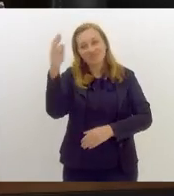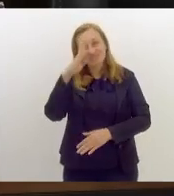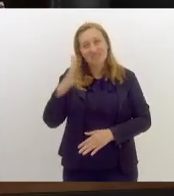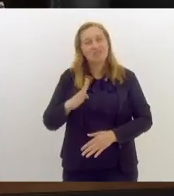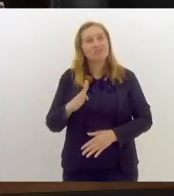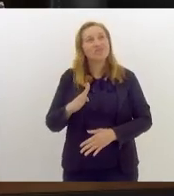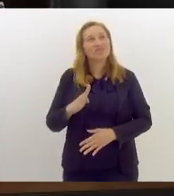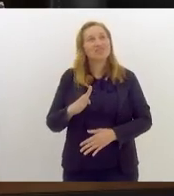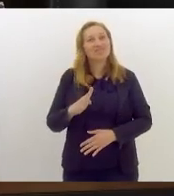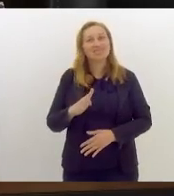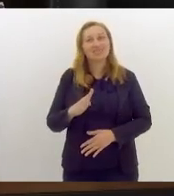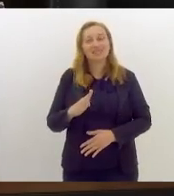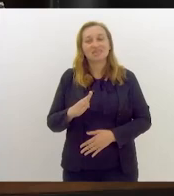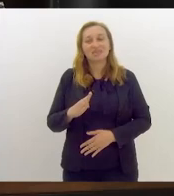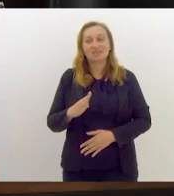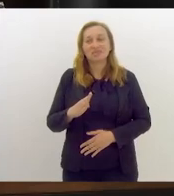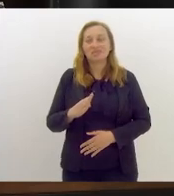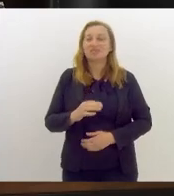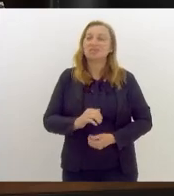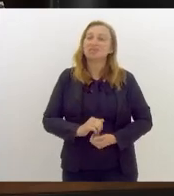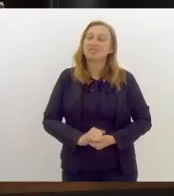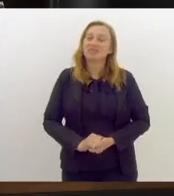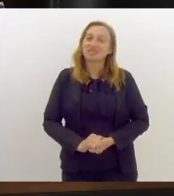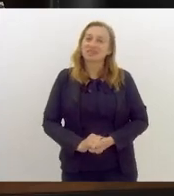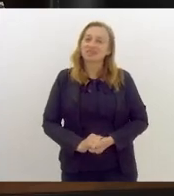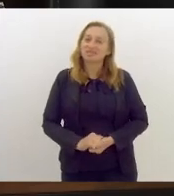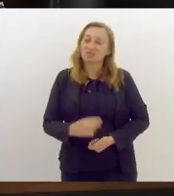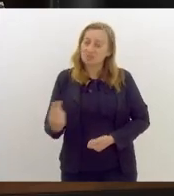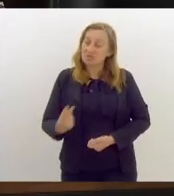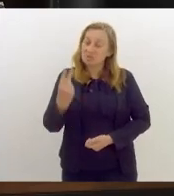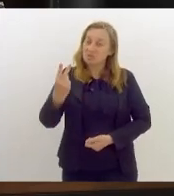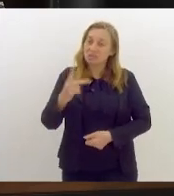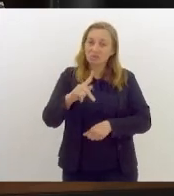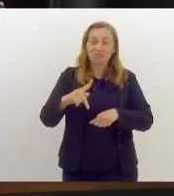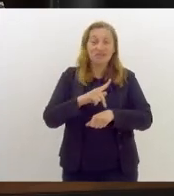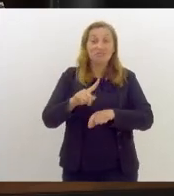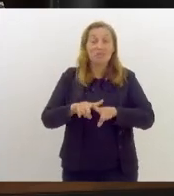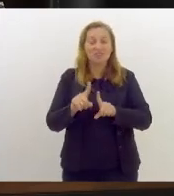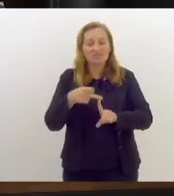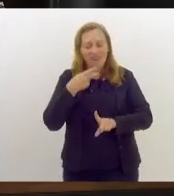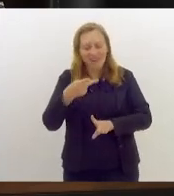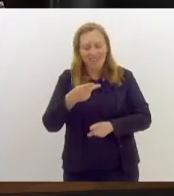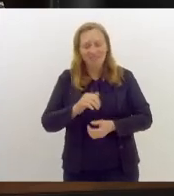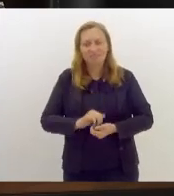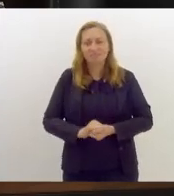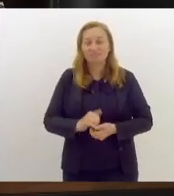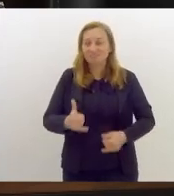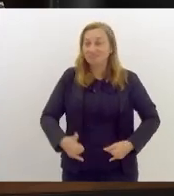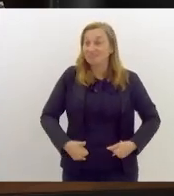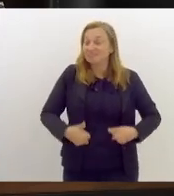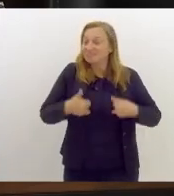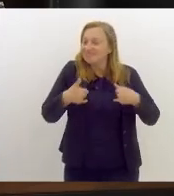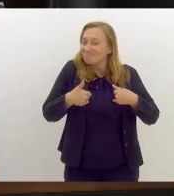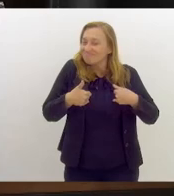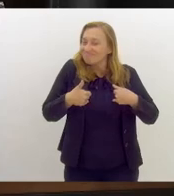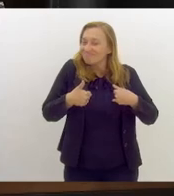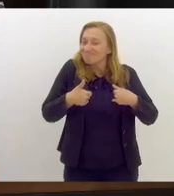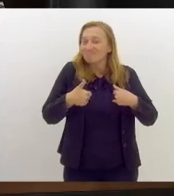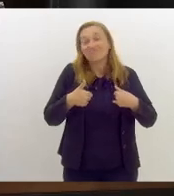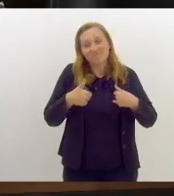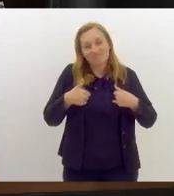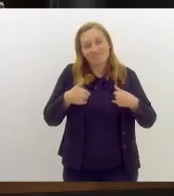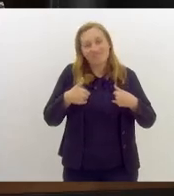a tua evidência porque não é só exerce que faz o valor desse país mas dizer que é uma honra muito grande então